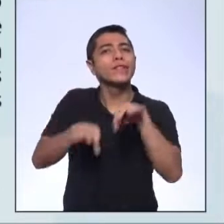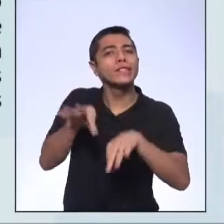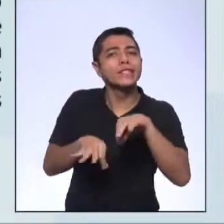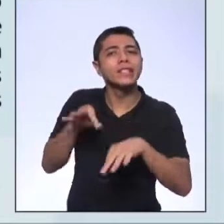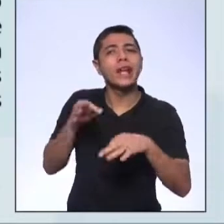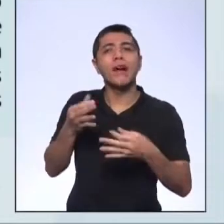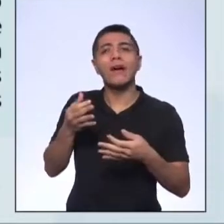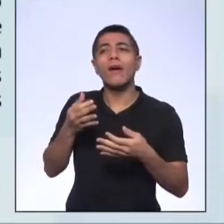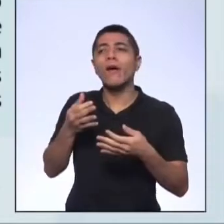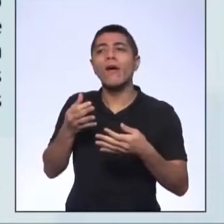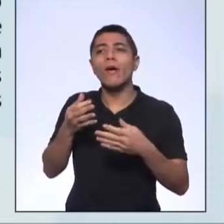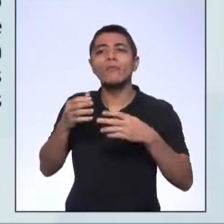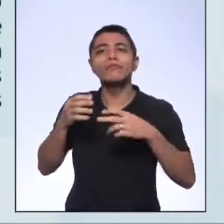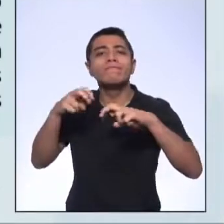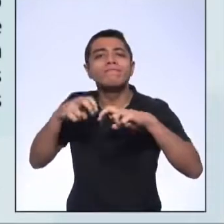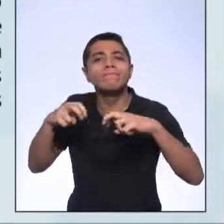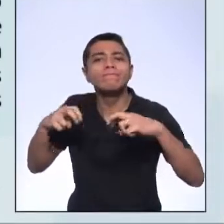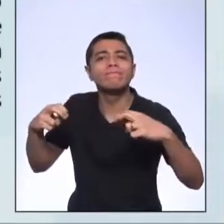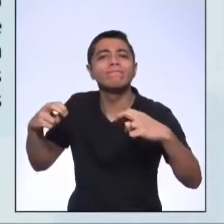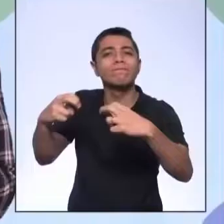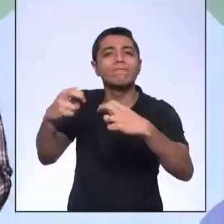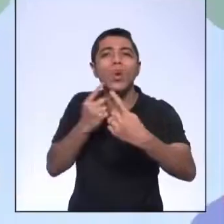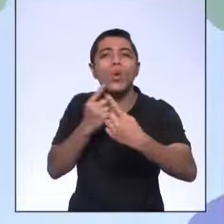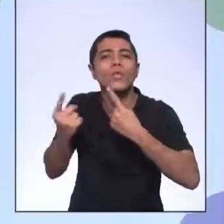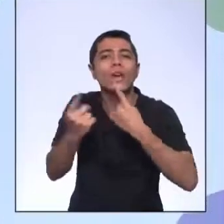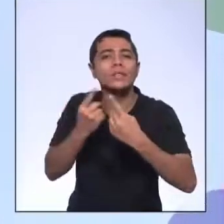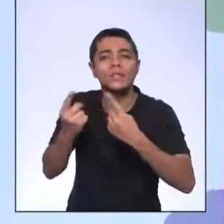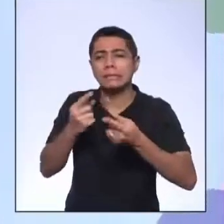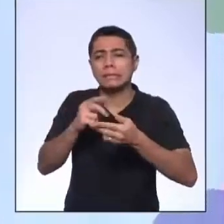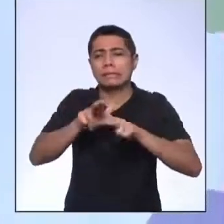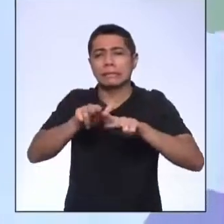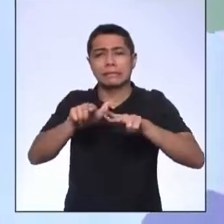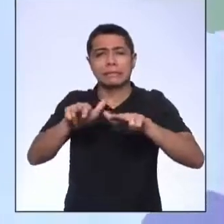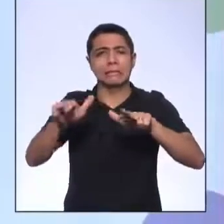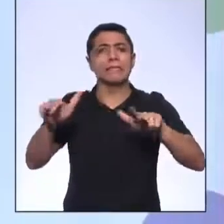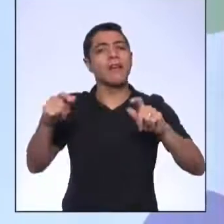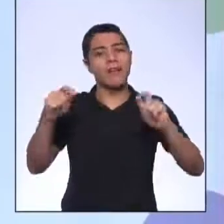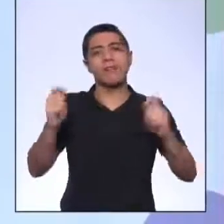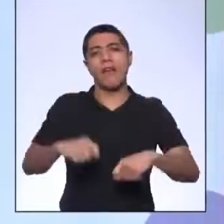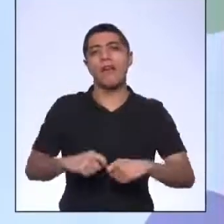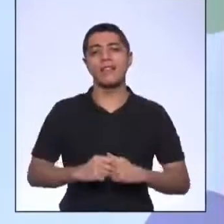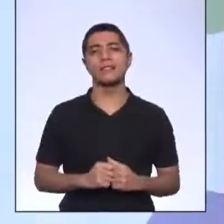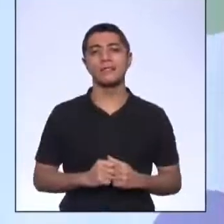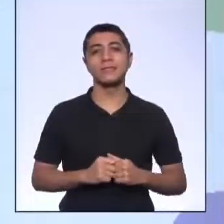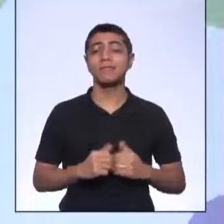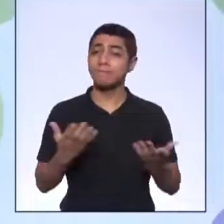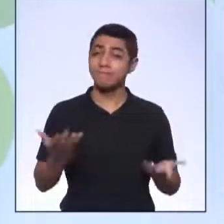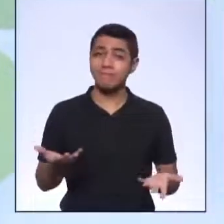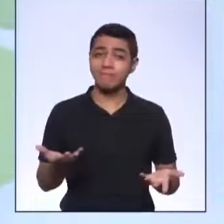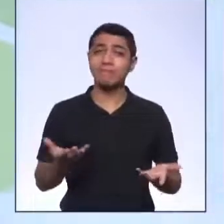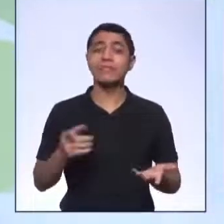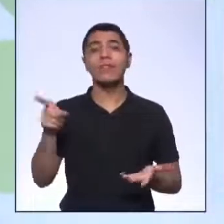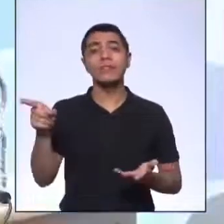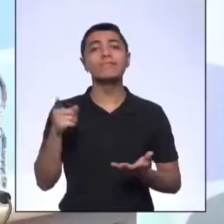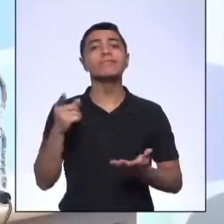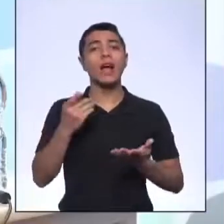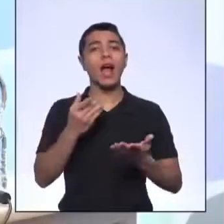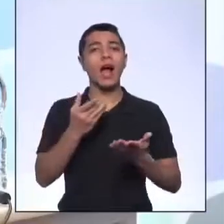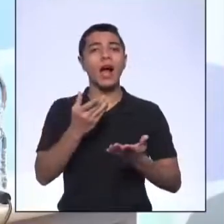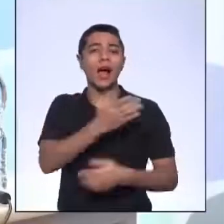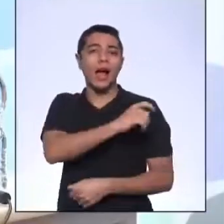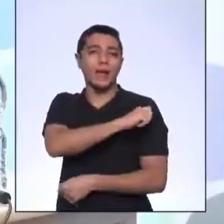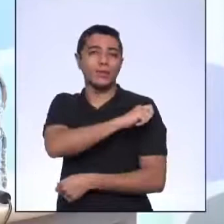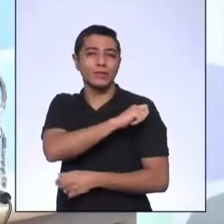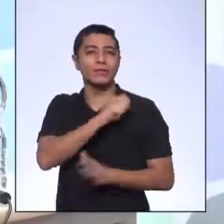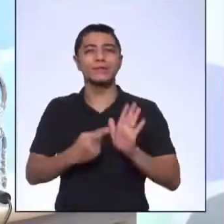bom então gente porque que as moças estudantes são importantes pelo mesmo motivo que o show de talentos aqui na nossa